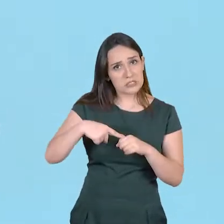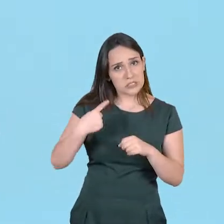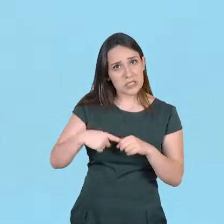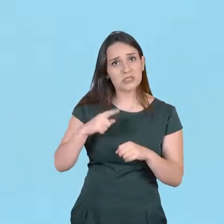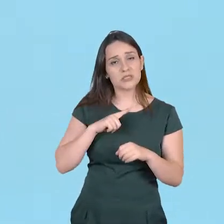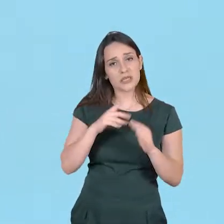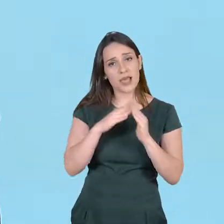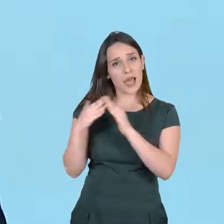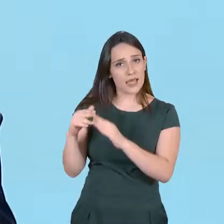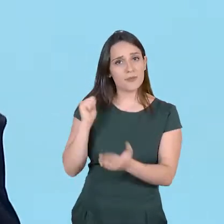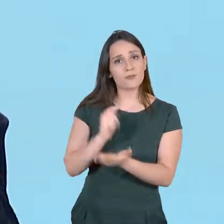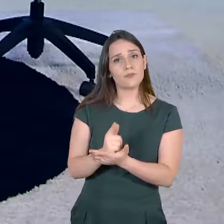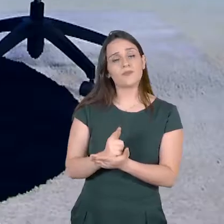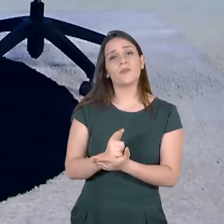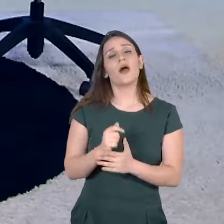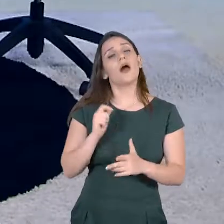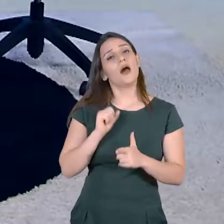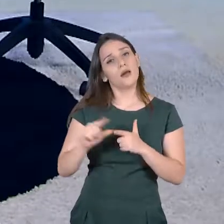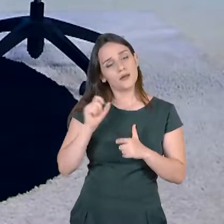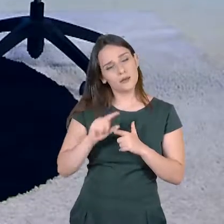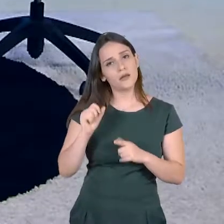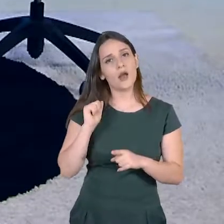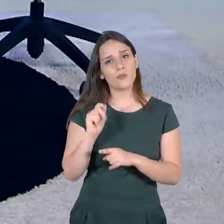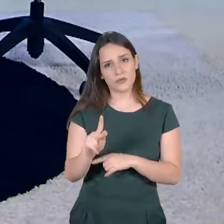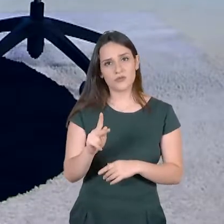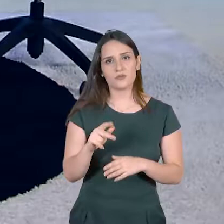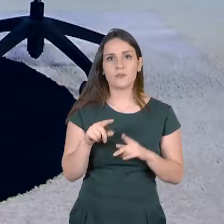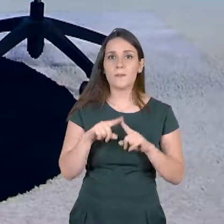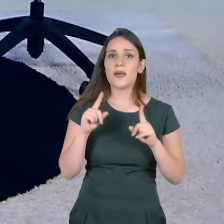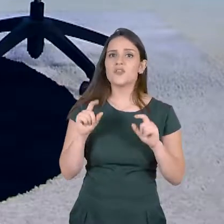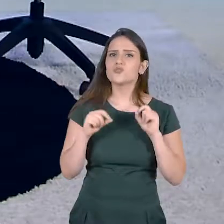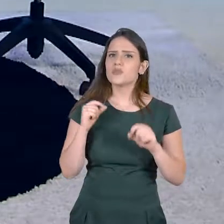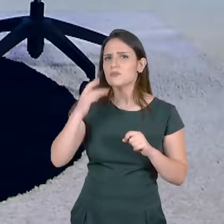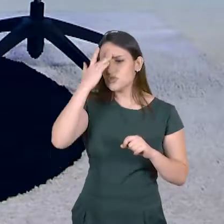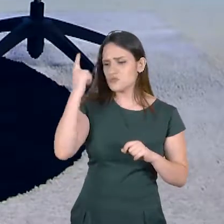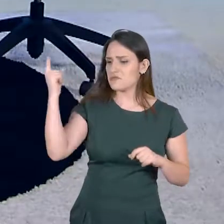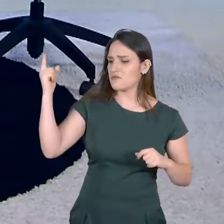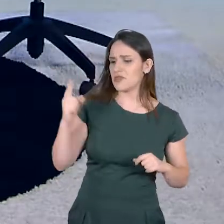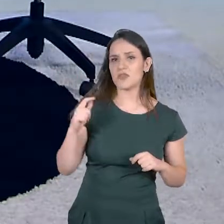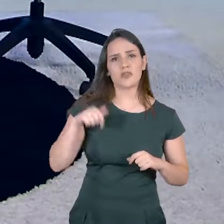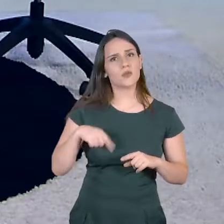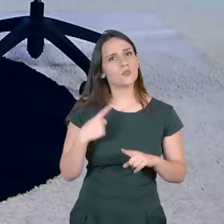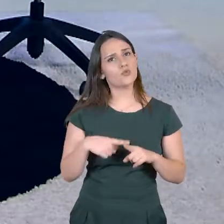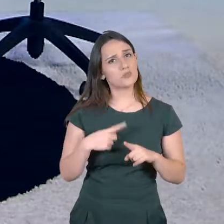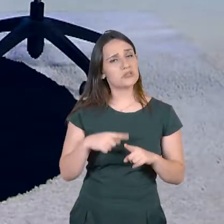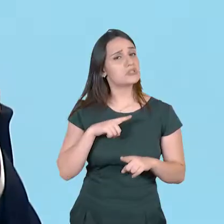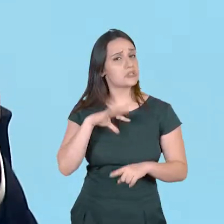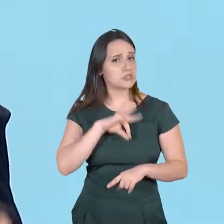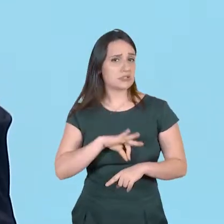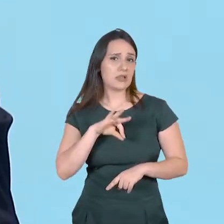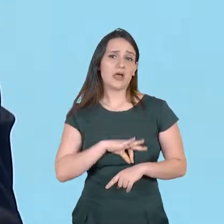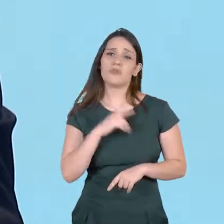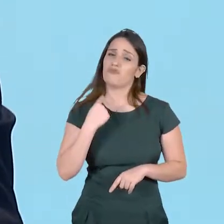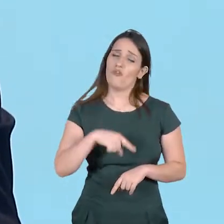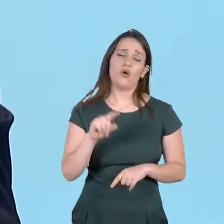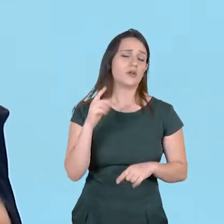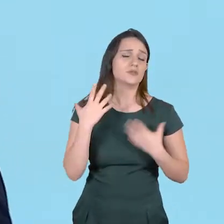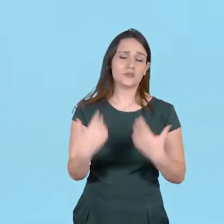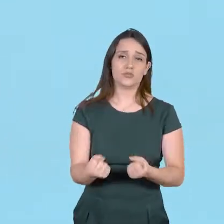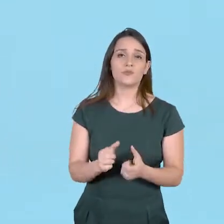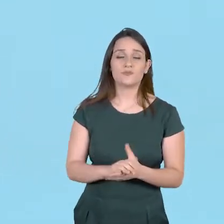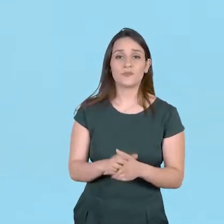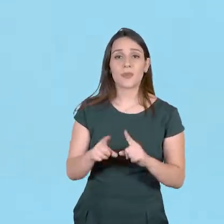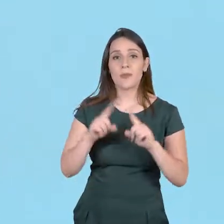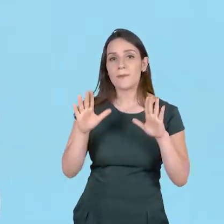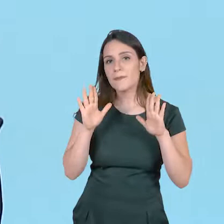por quê? Porque todo mês tinha garantido, né, na sua conta o pagamento da aposentadoria. E esse aposentado